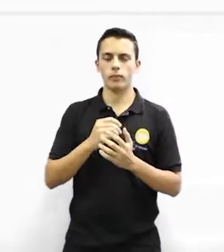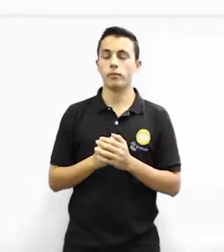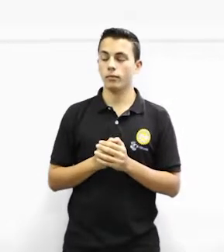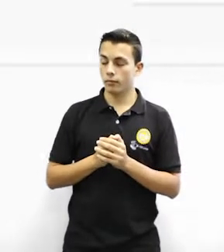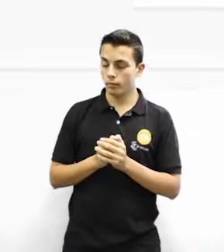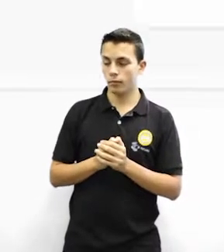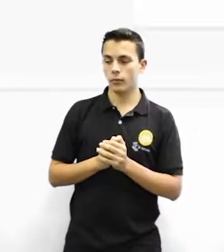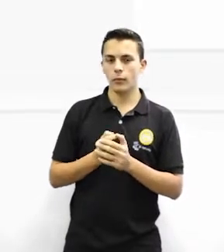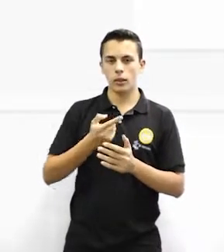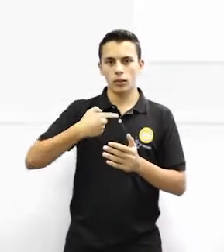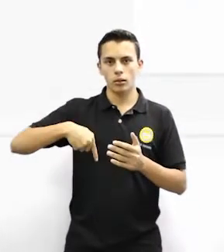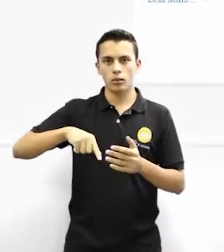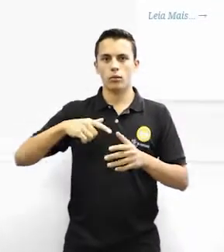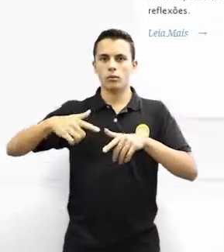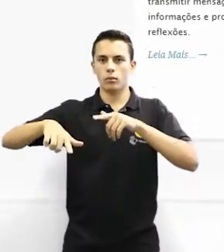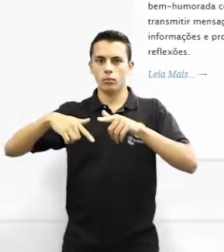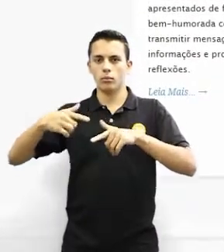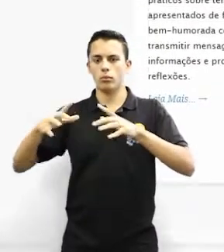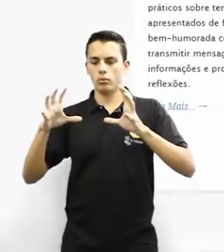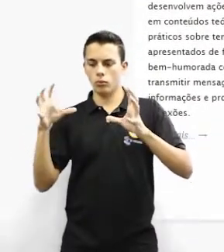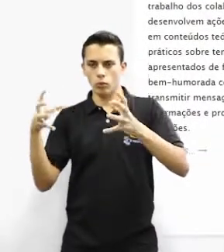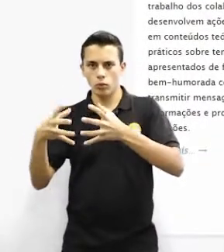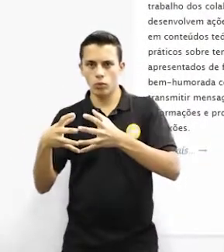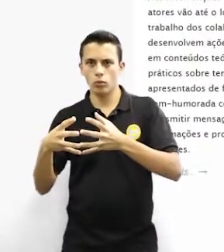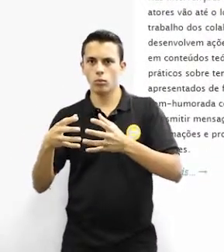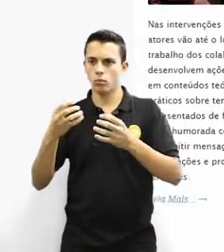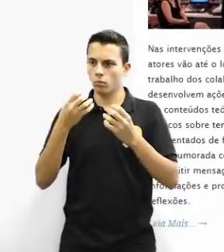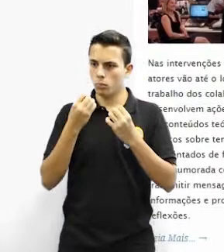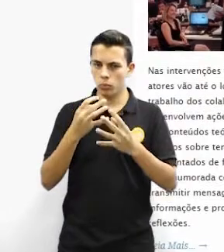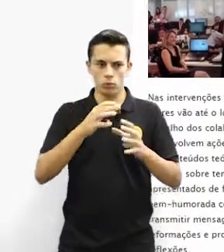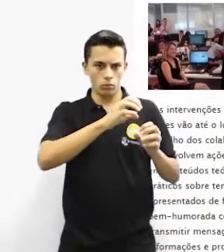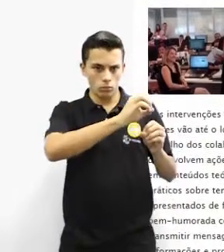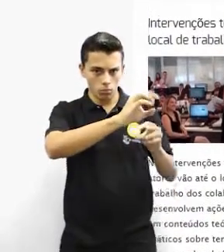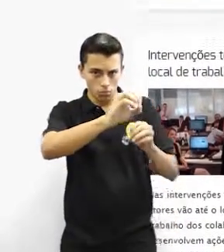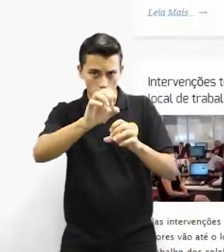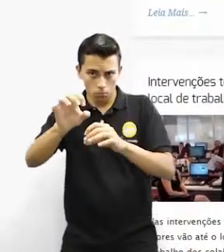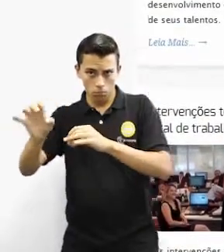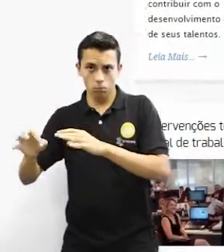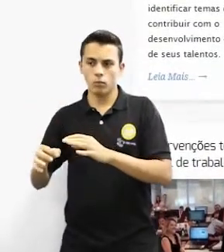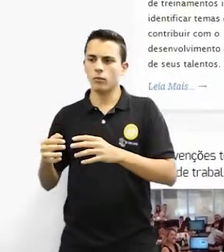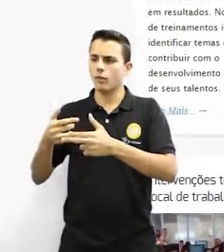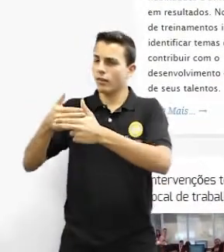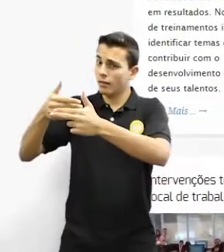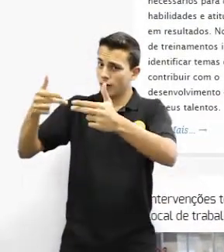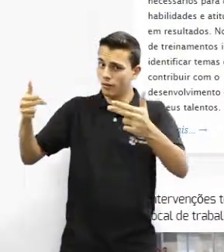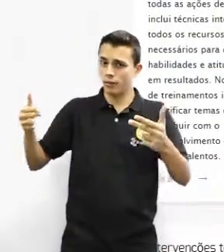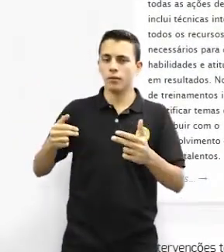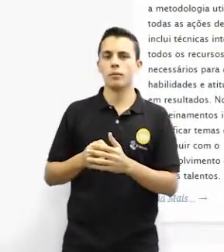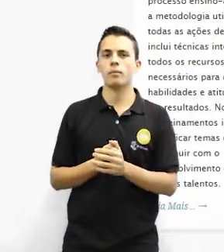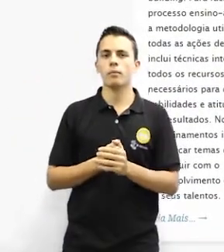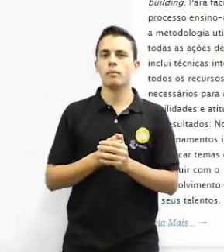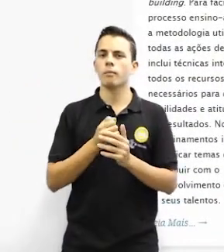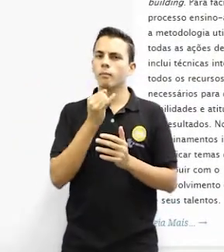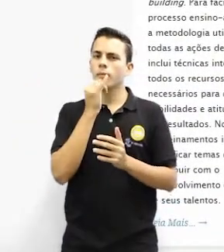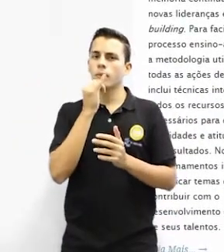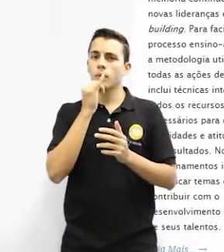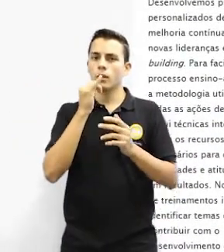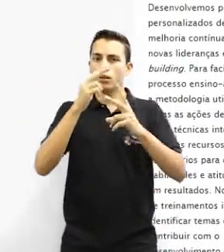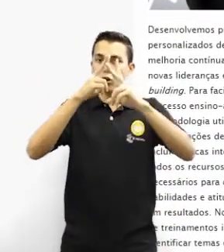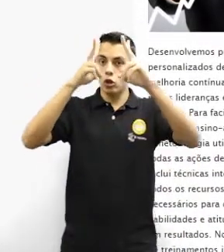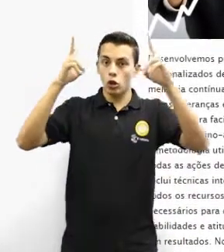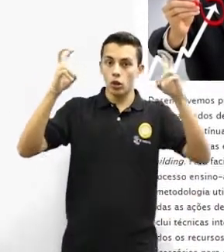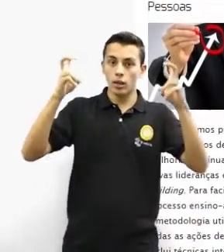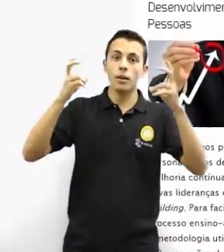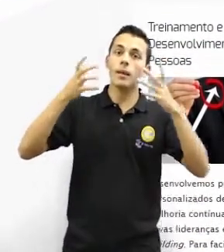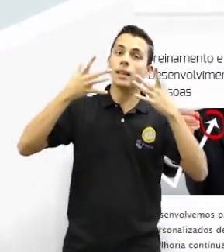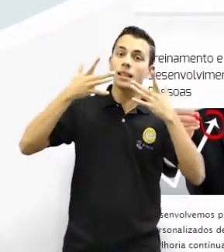equipe multidisciplinar. Nós temos ações através de... teatro é uma das ferramentas que nós